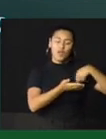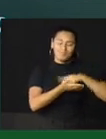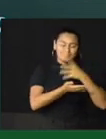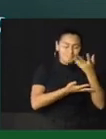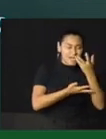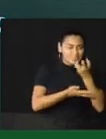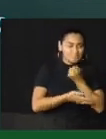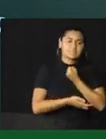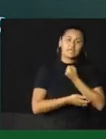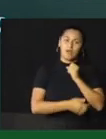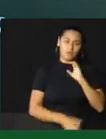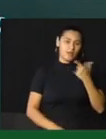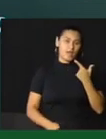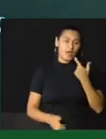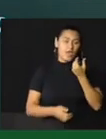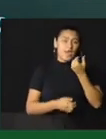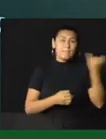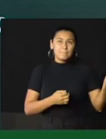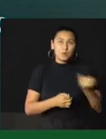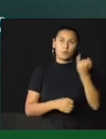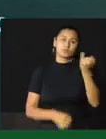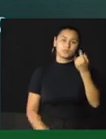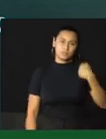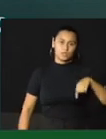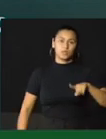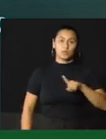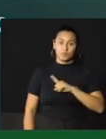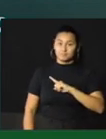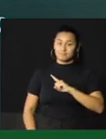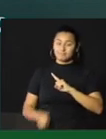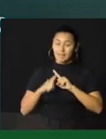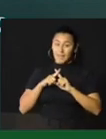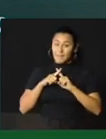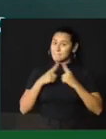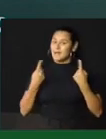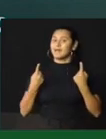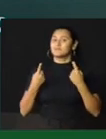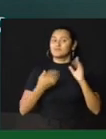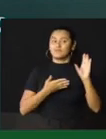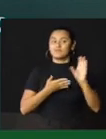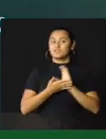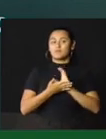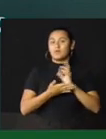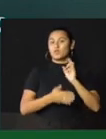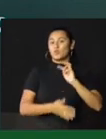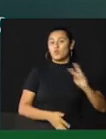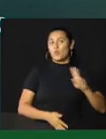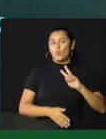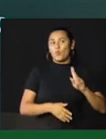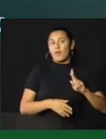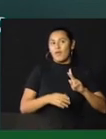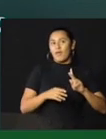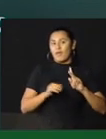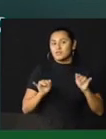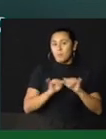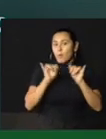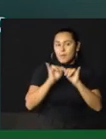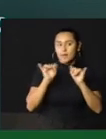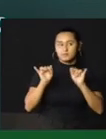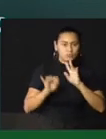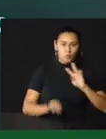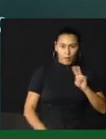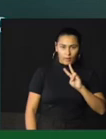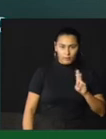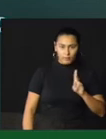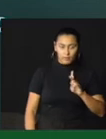bem-vindos são muito importantes Mas eles não tão vindo para cá por um acaso eles estão vindo para